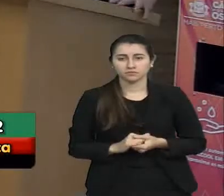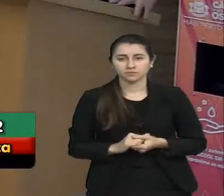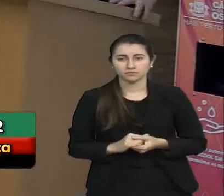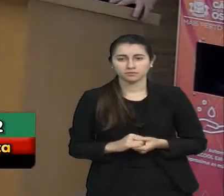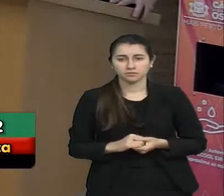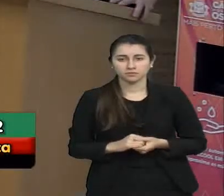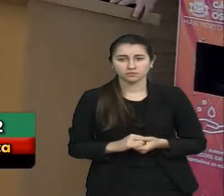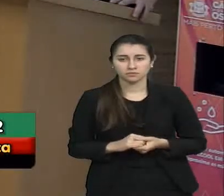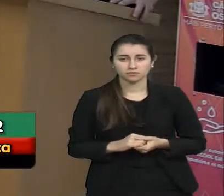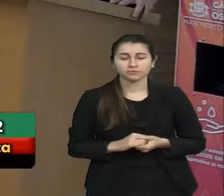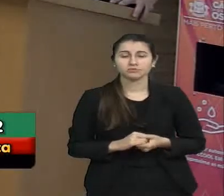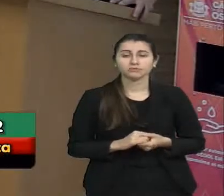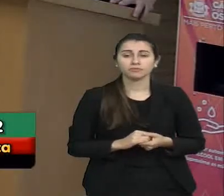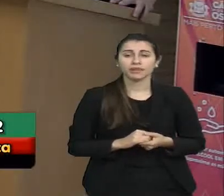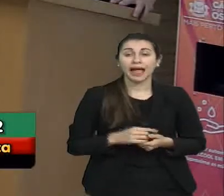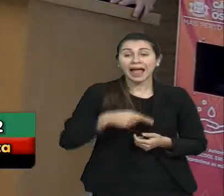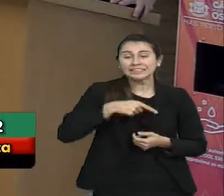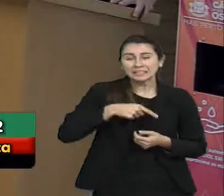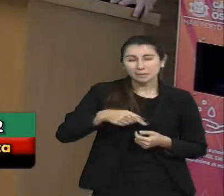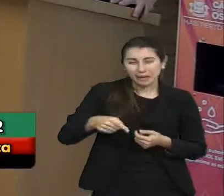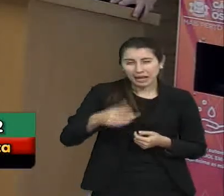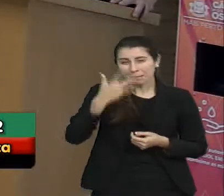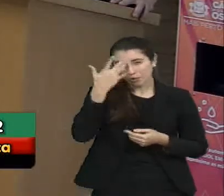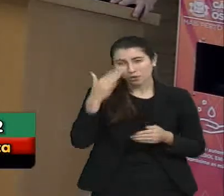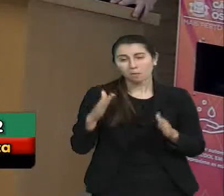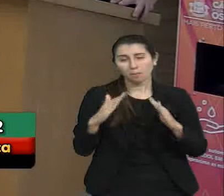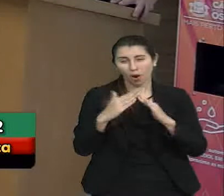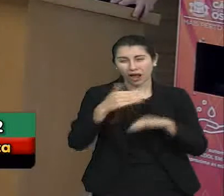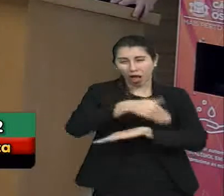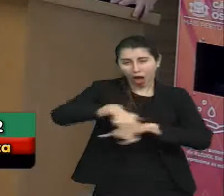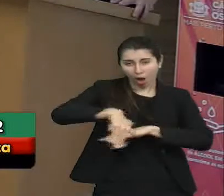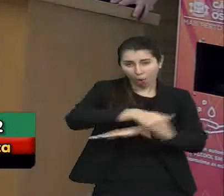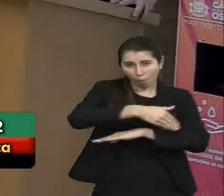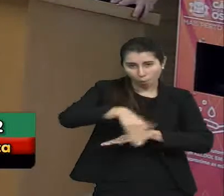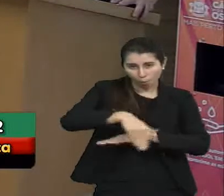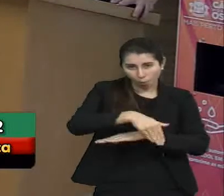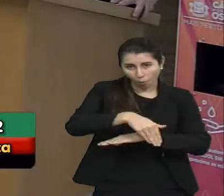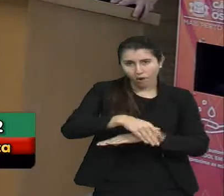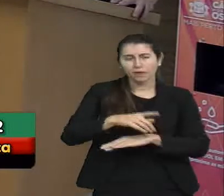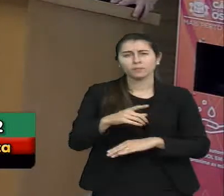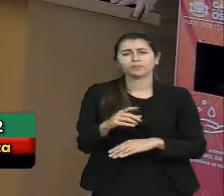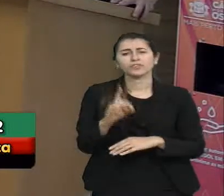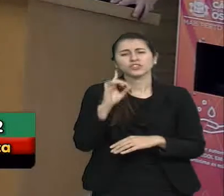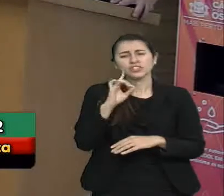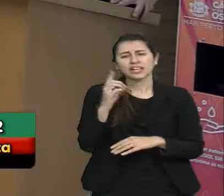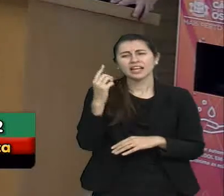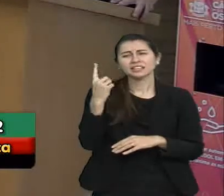Então, a Semana da População de Rua serão 3 dias. Dia 16, nós teremos uma caminhada da população